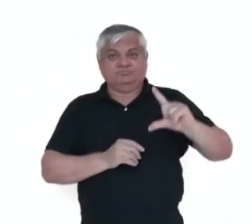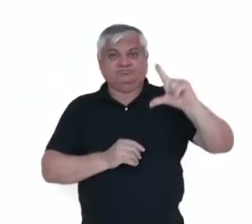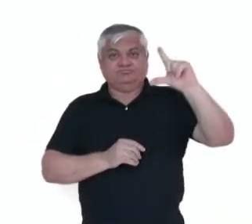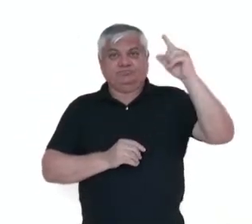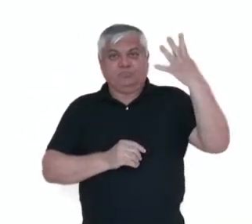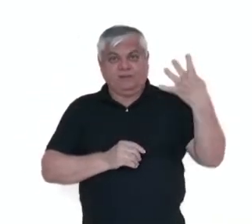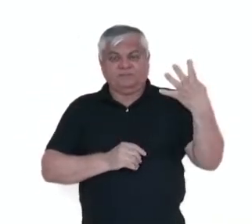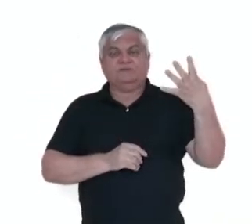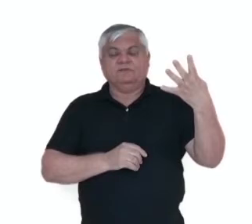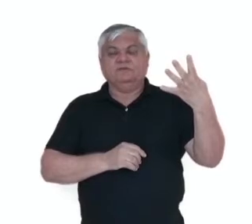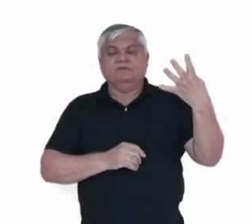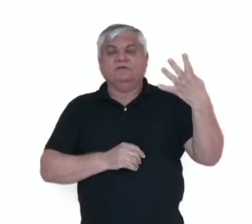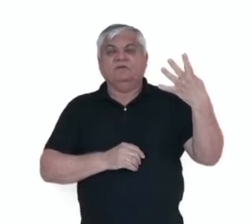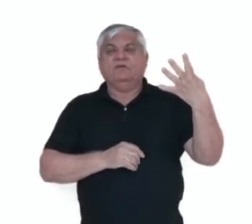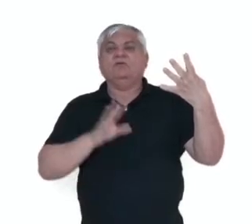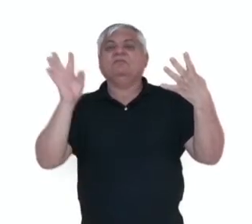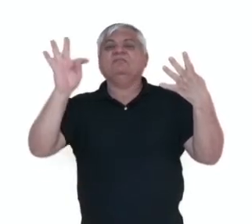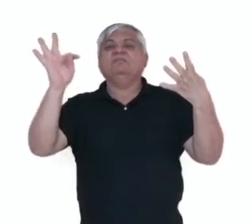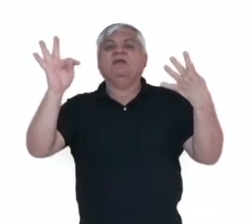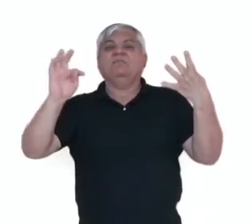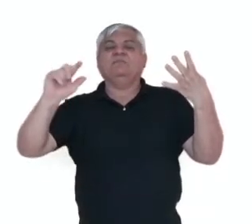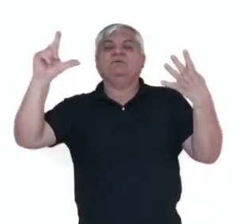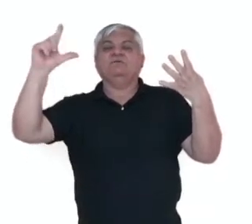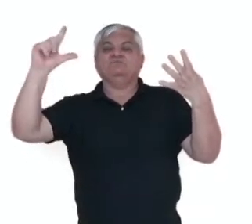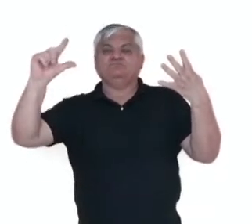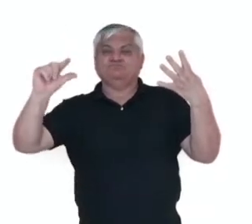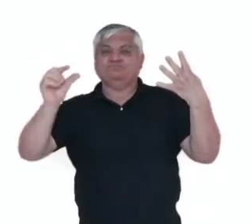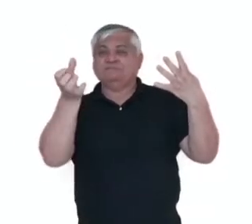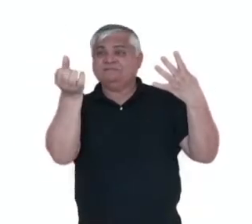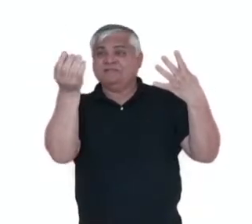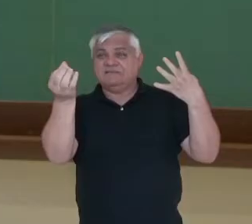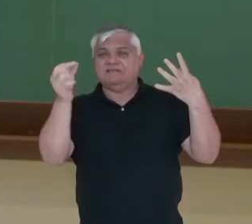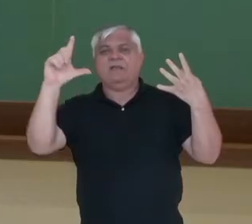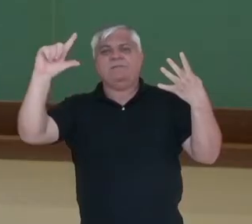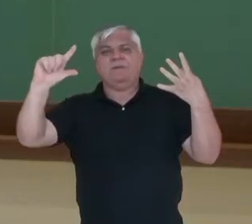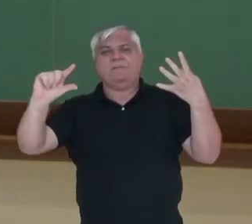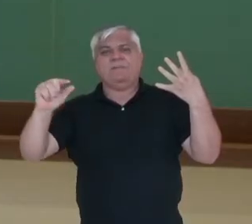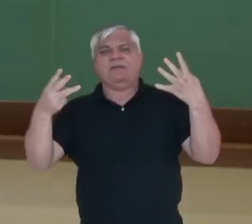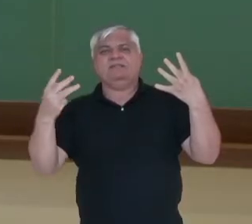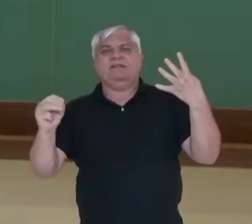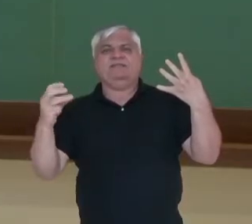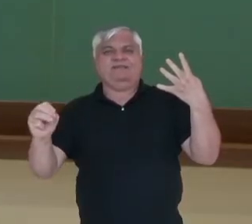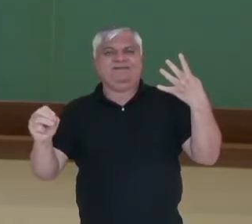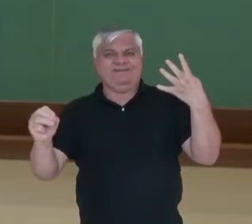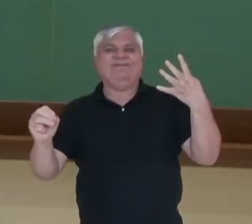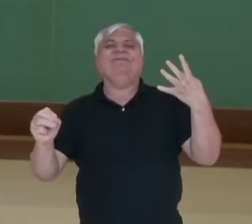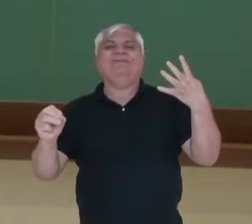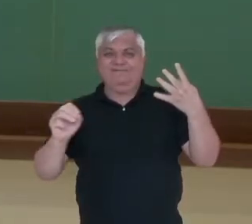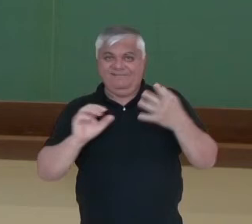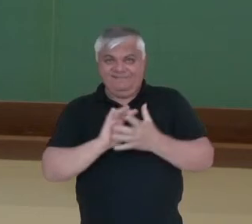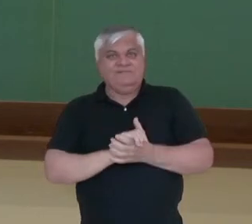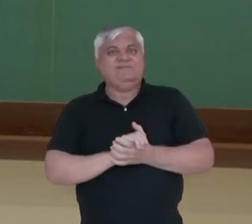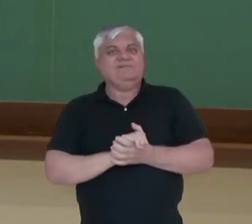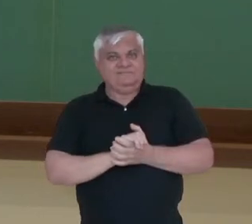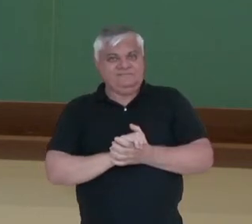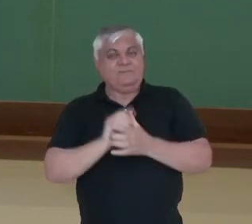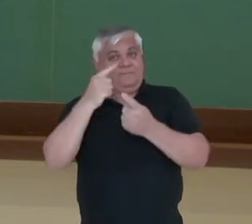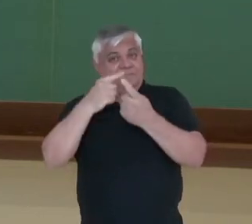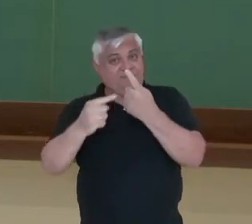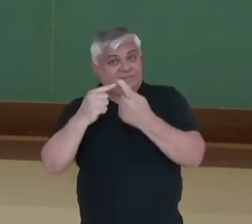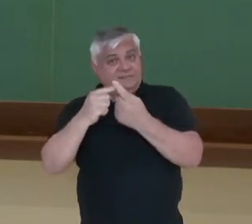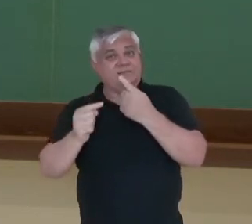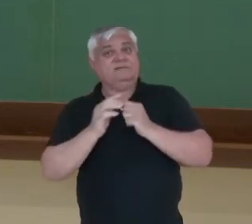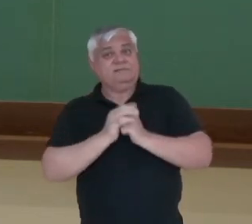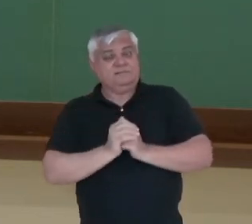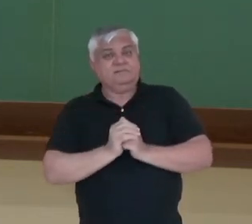a ser 4. O que aconteceu com o tempo? Ele era 60, então ele caiu pela metade, ele foi reduzido pela metade.